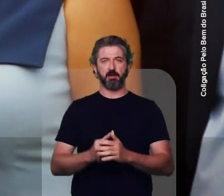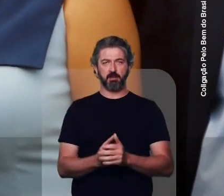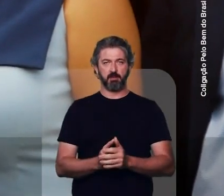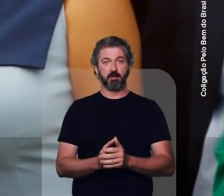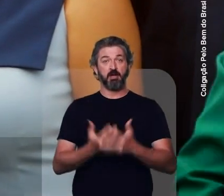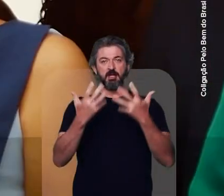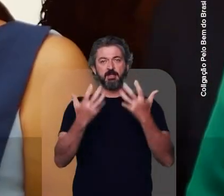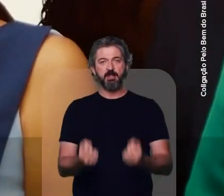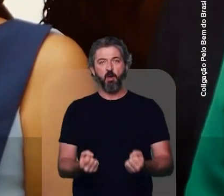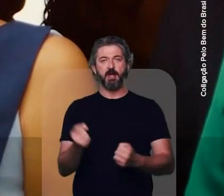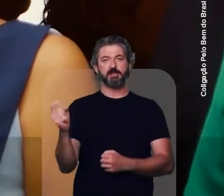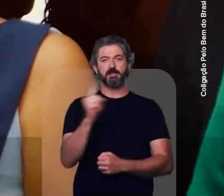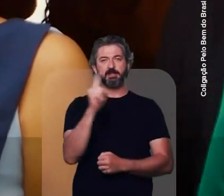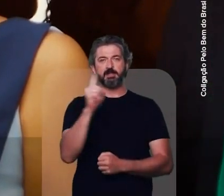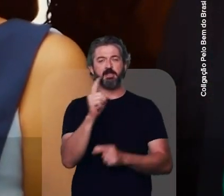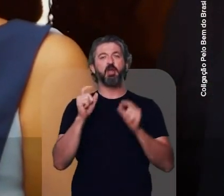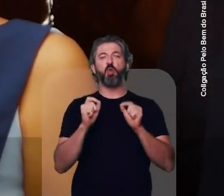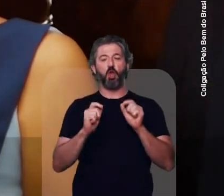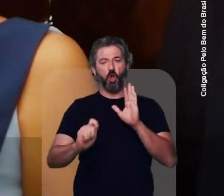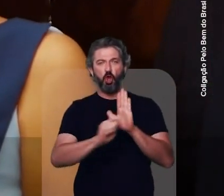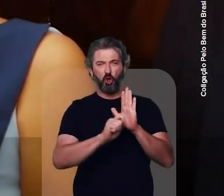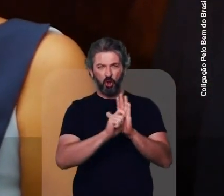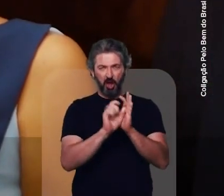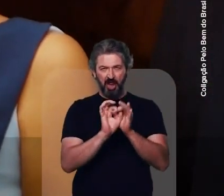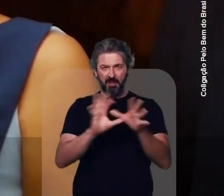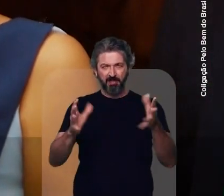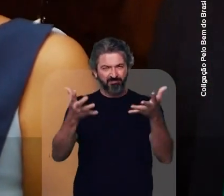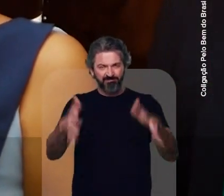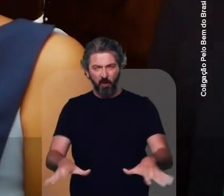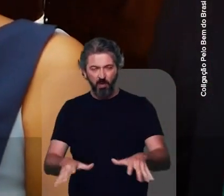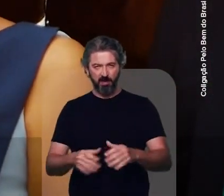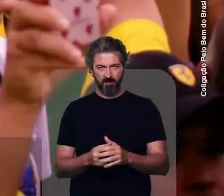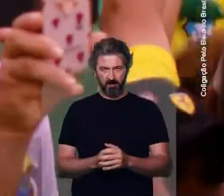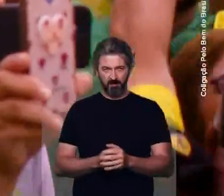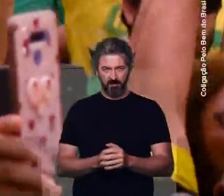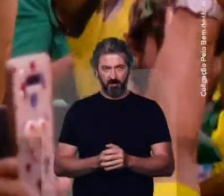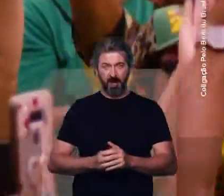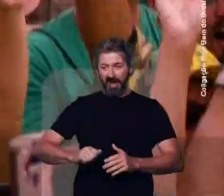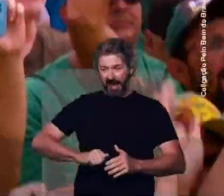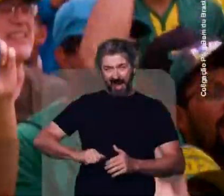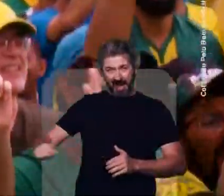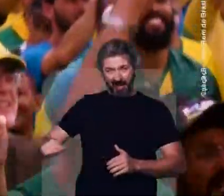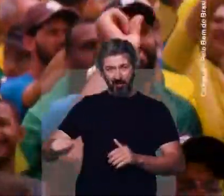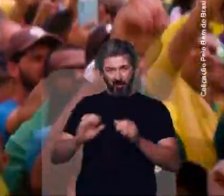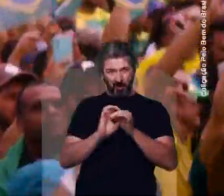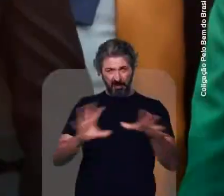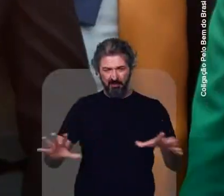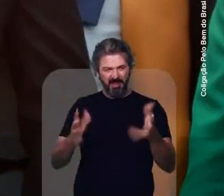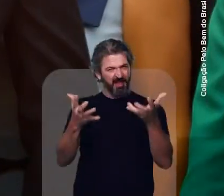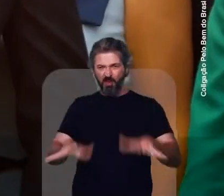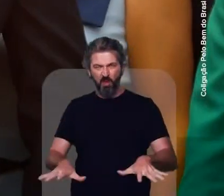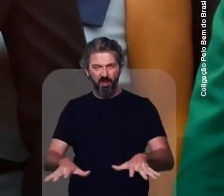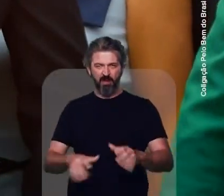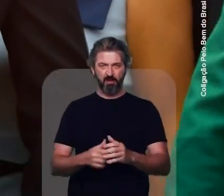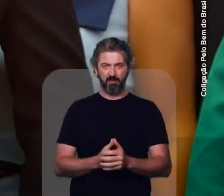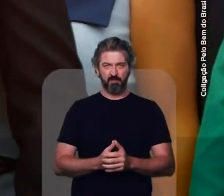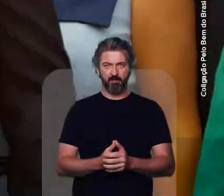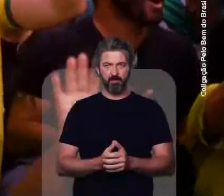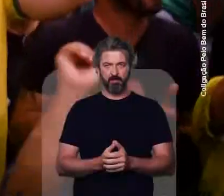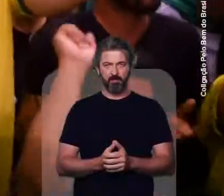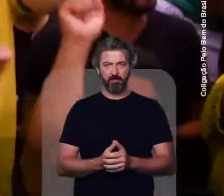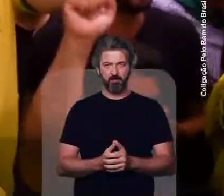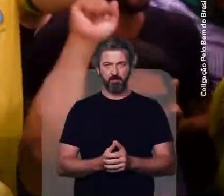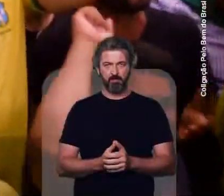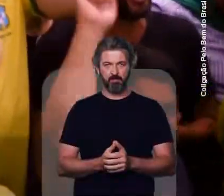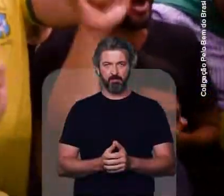majoritariamente cristã, que não quer a liberação das drogas, que não quer legalização do aborto,